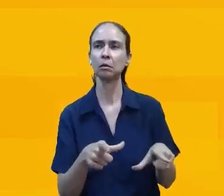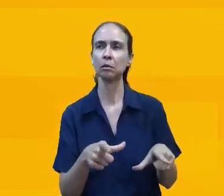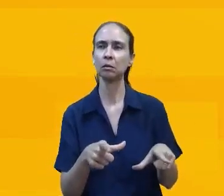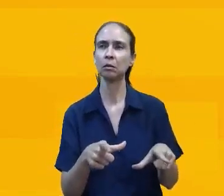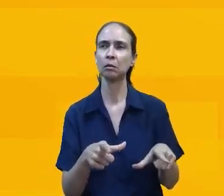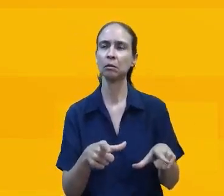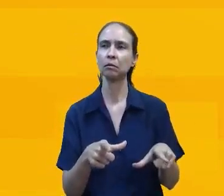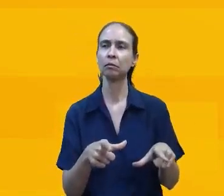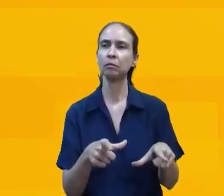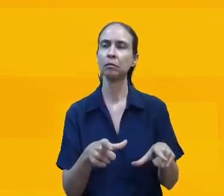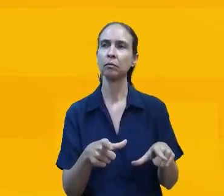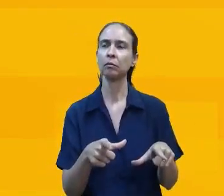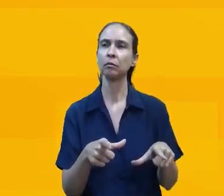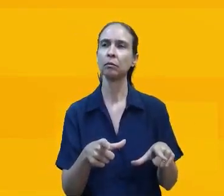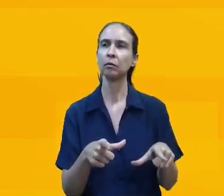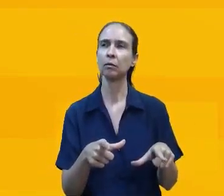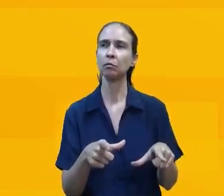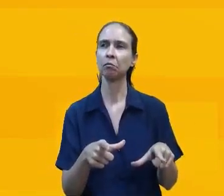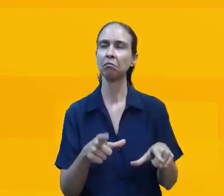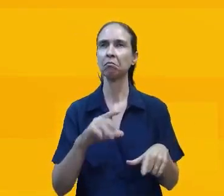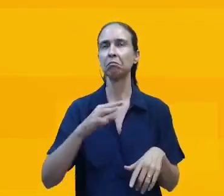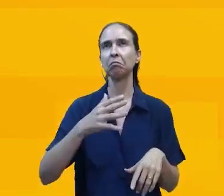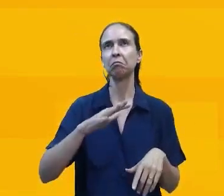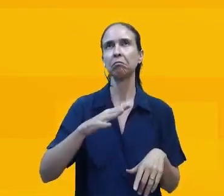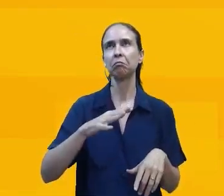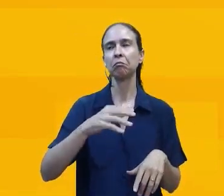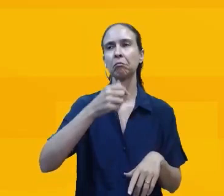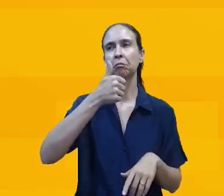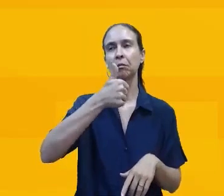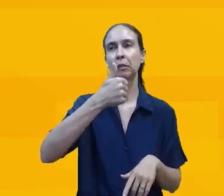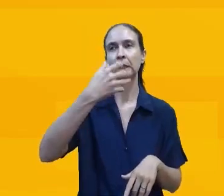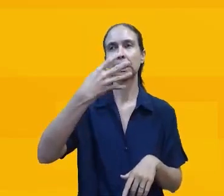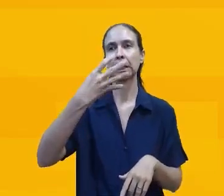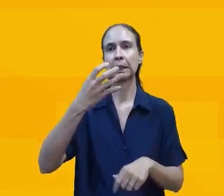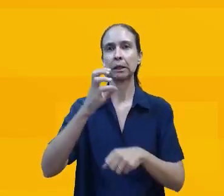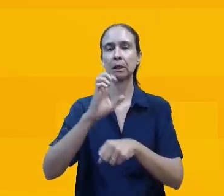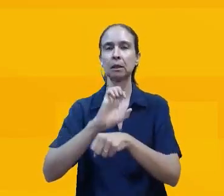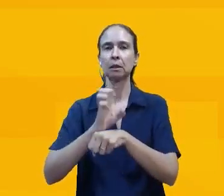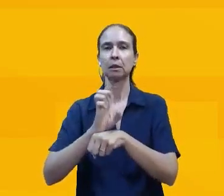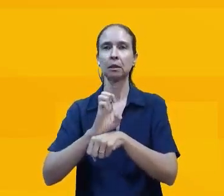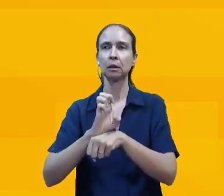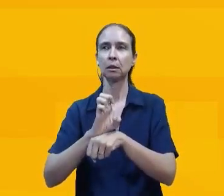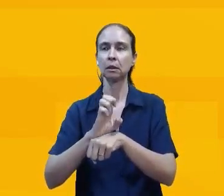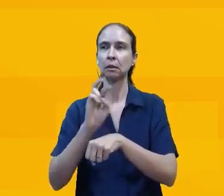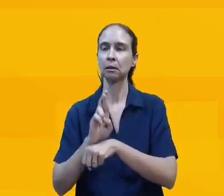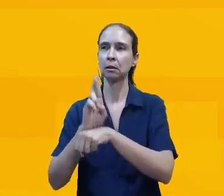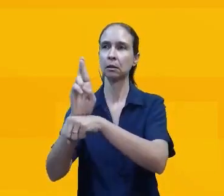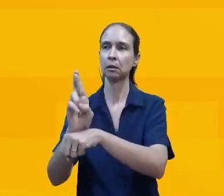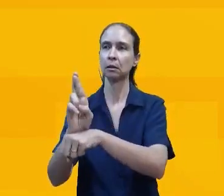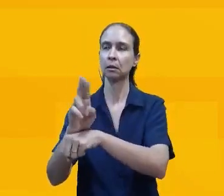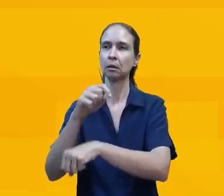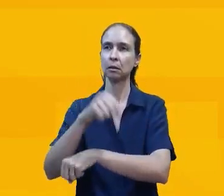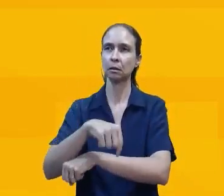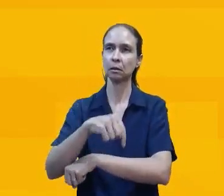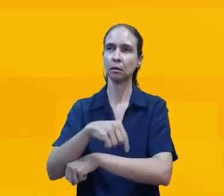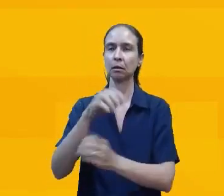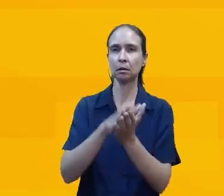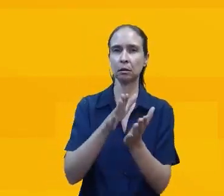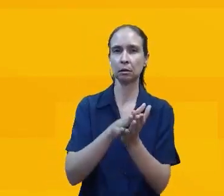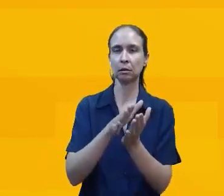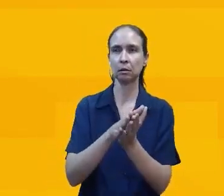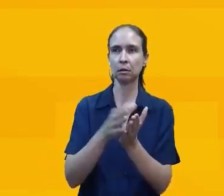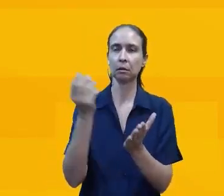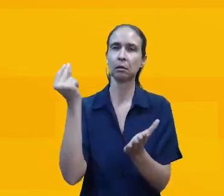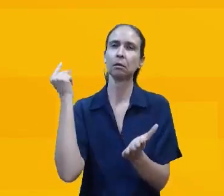estou enganado, 14 estados representados aí, né? Isso Exato. mostra já, se não me